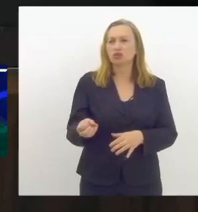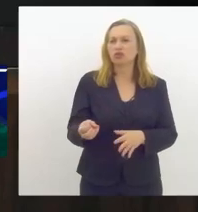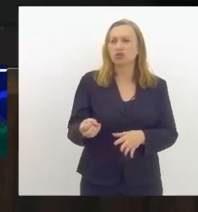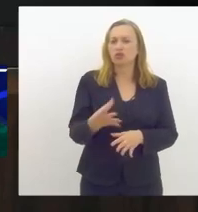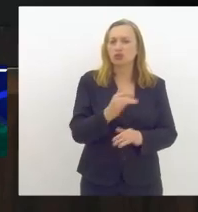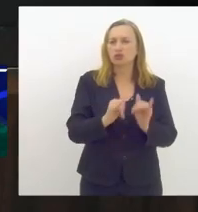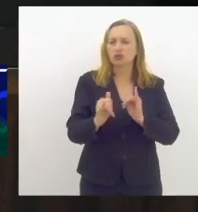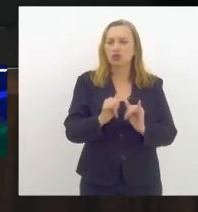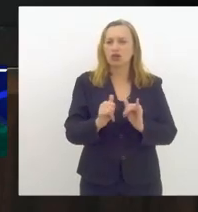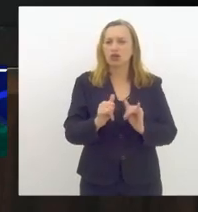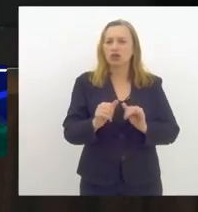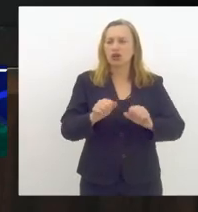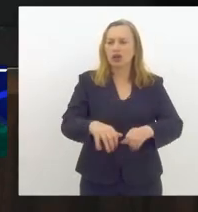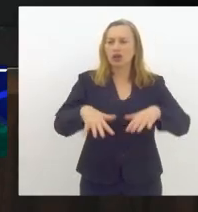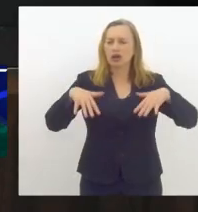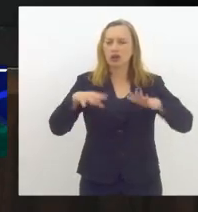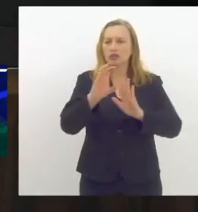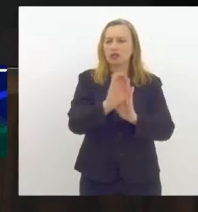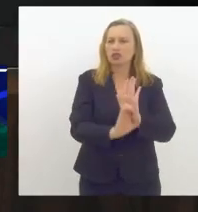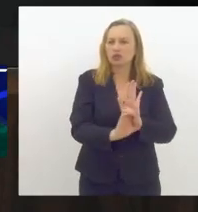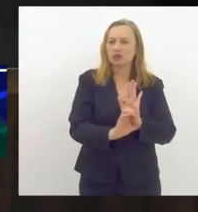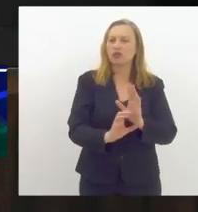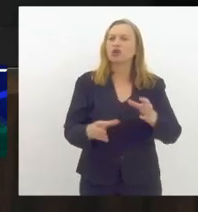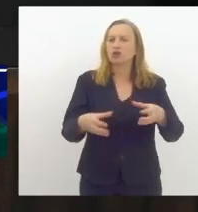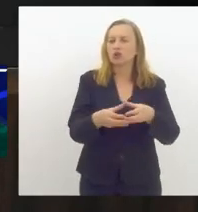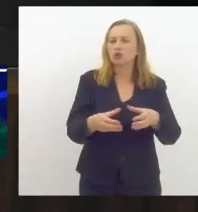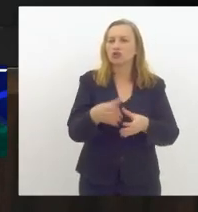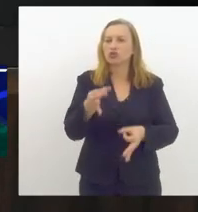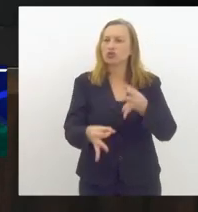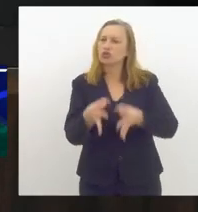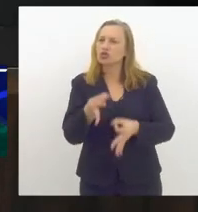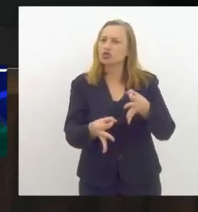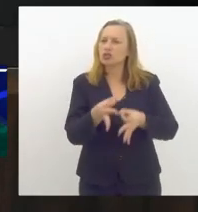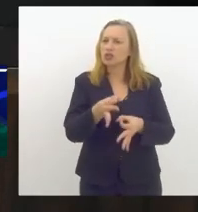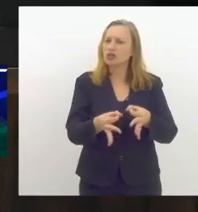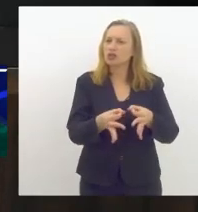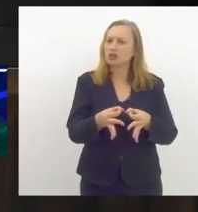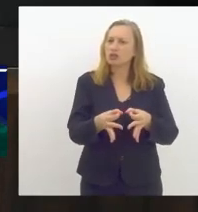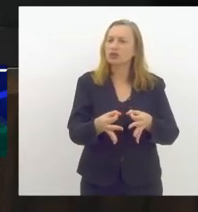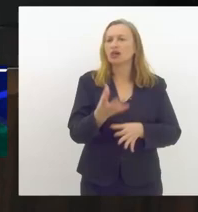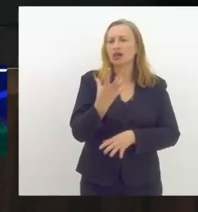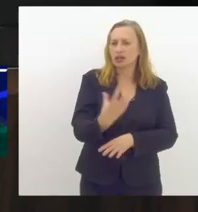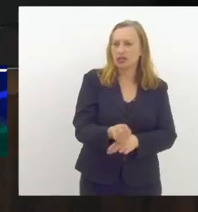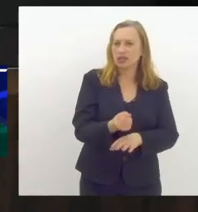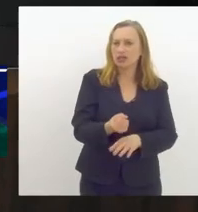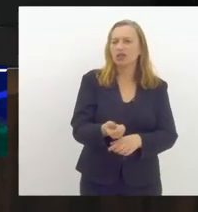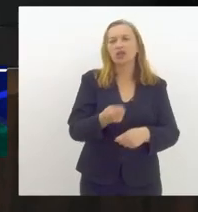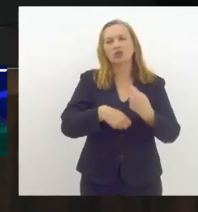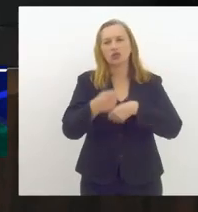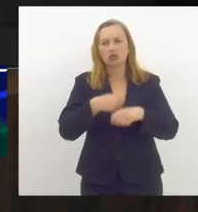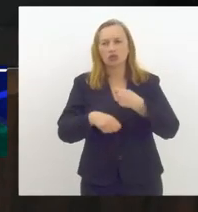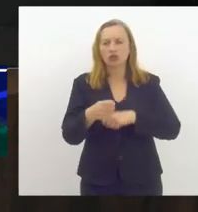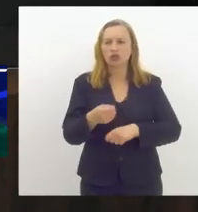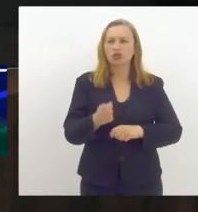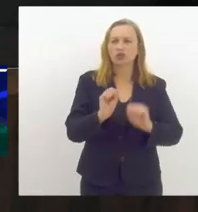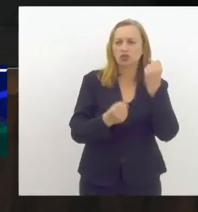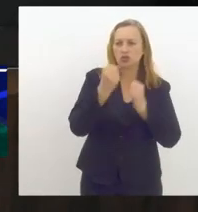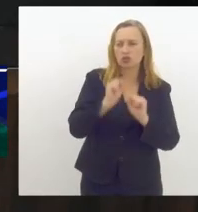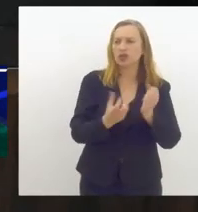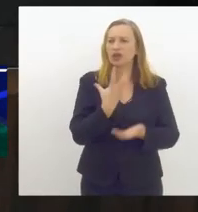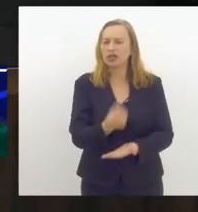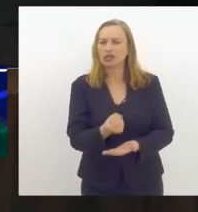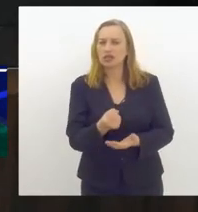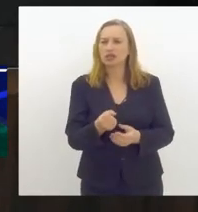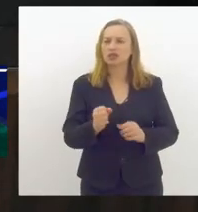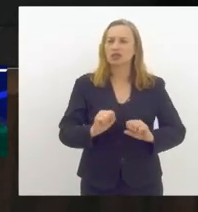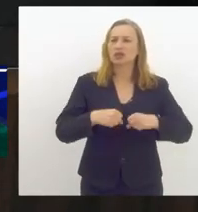a emenda de plenário e das comissões de construção da comissão de concessão Justiça favorável da economia de comércio favorável de Defesa do